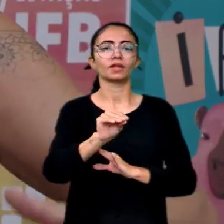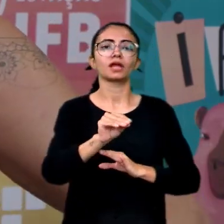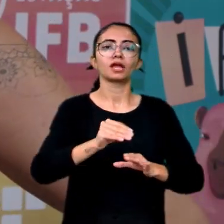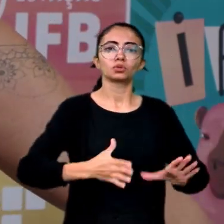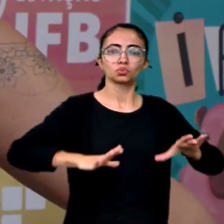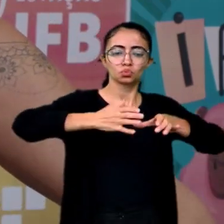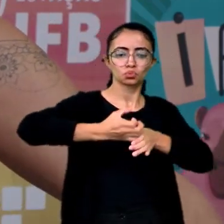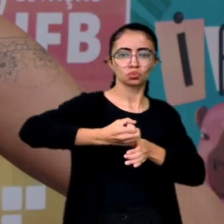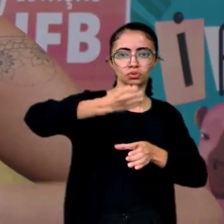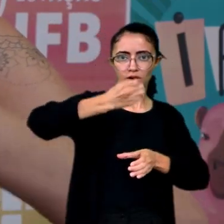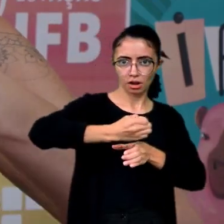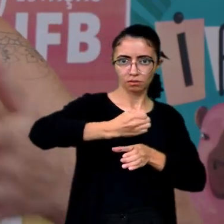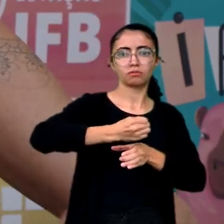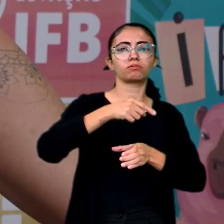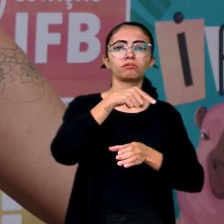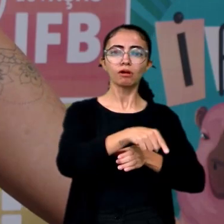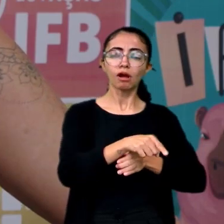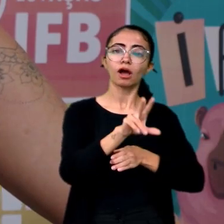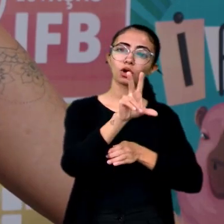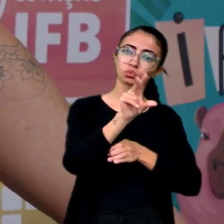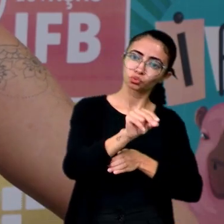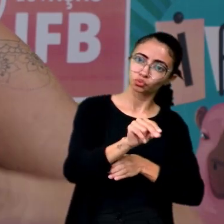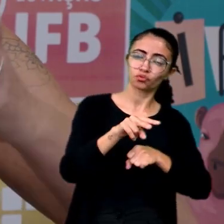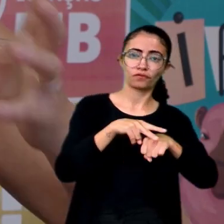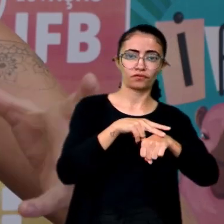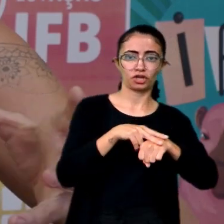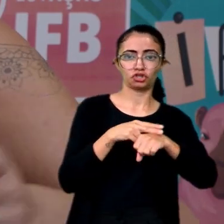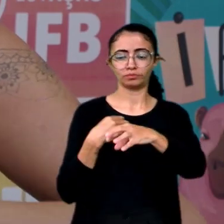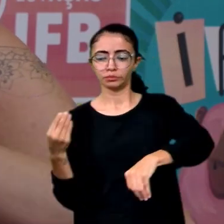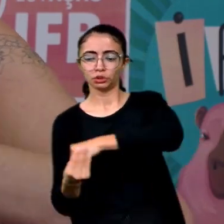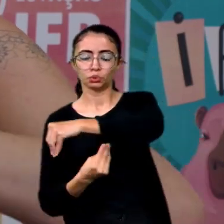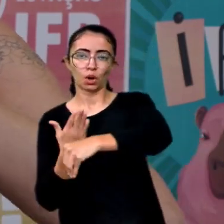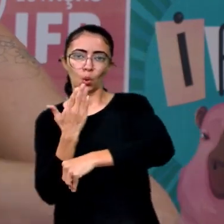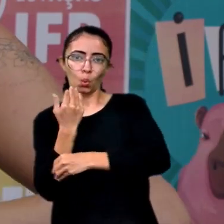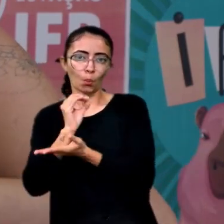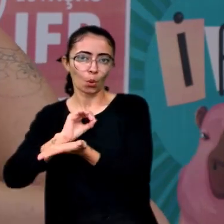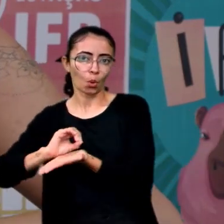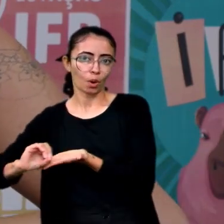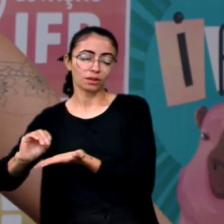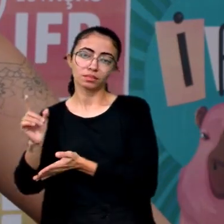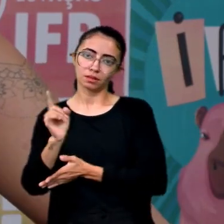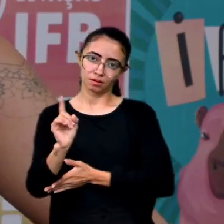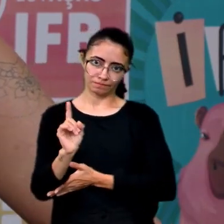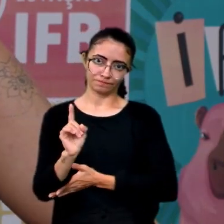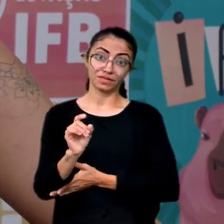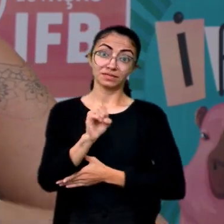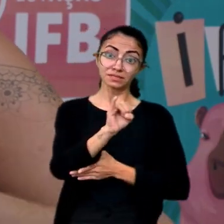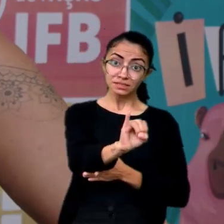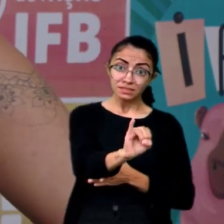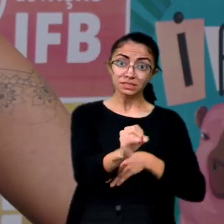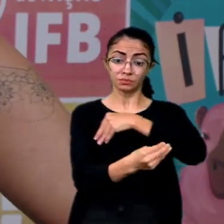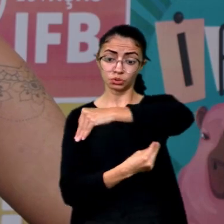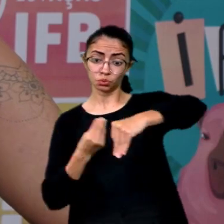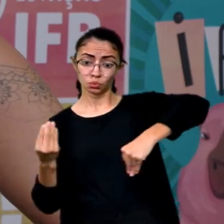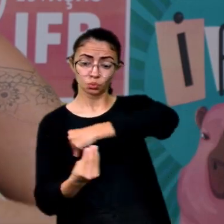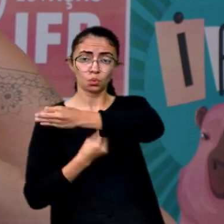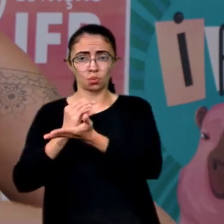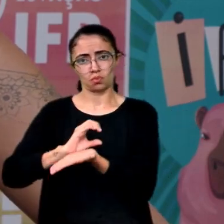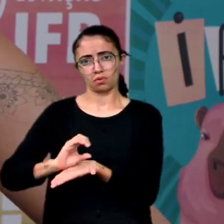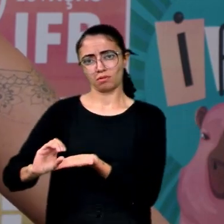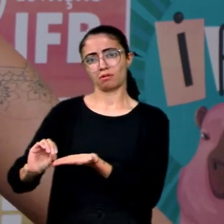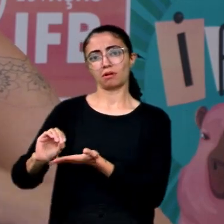azul e verde, sem misturar com orgânico. Então, ela é lixo quando ela é misturada com orgânico. Agora, ela é resíduo quando